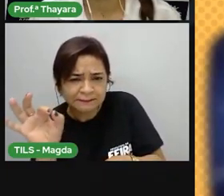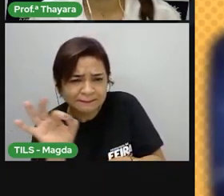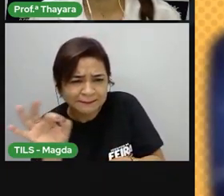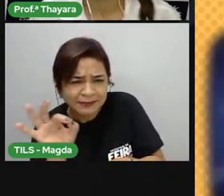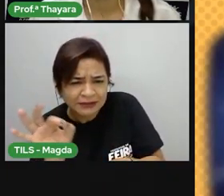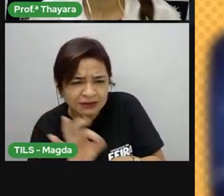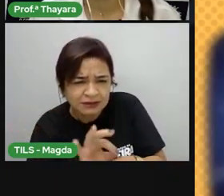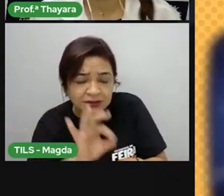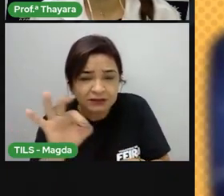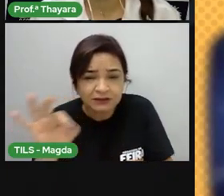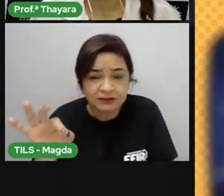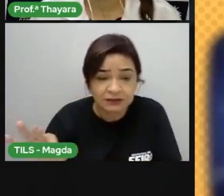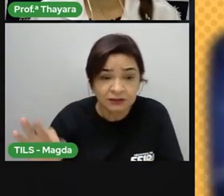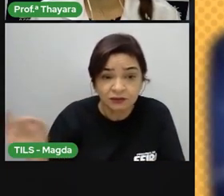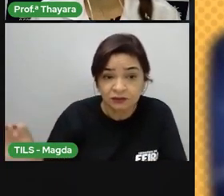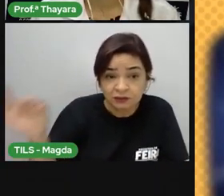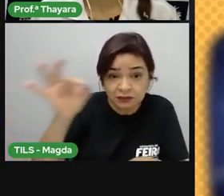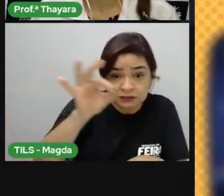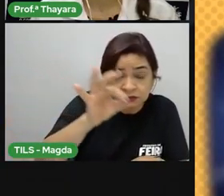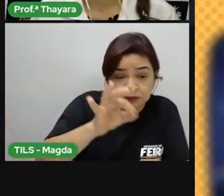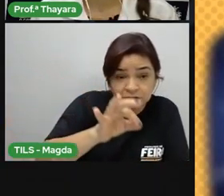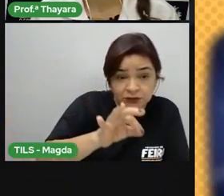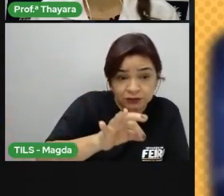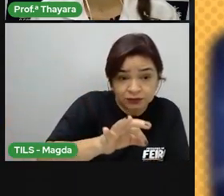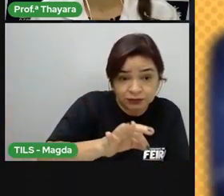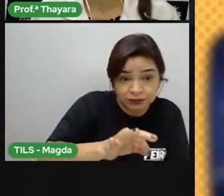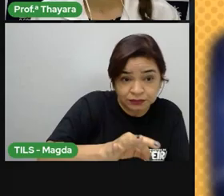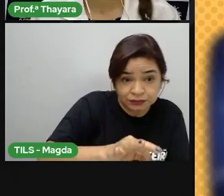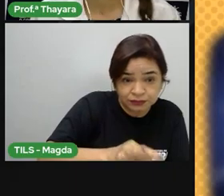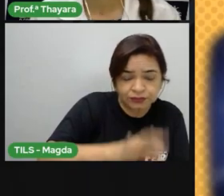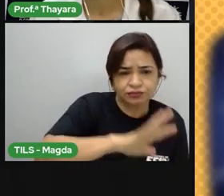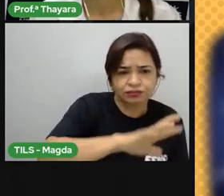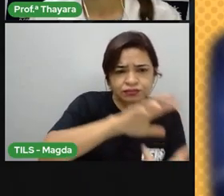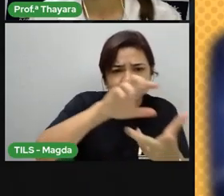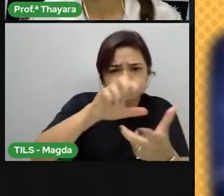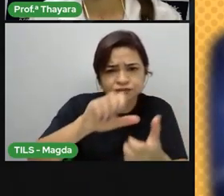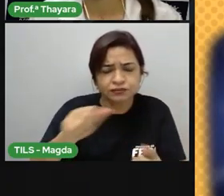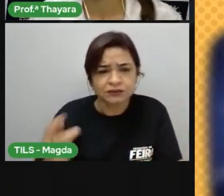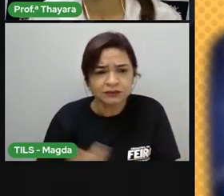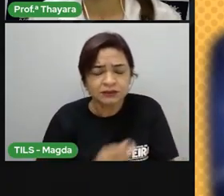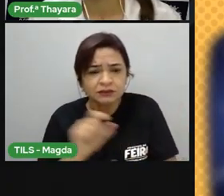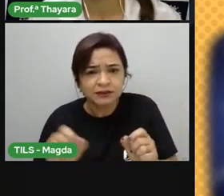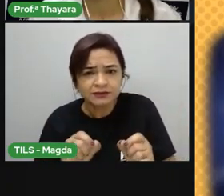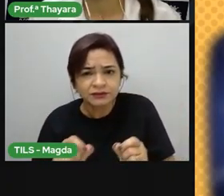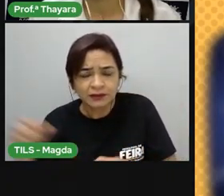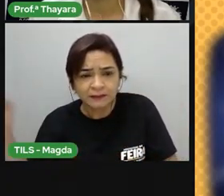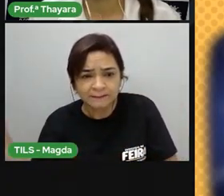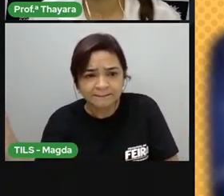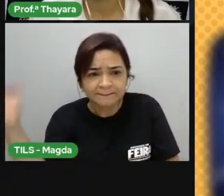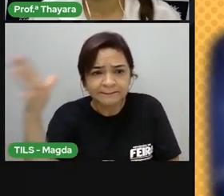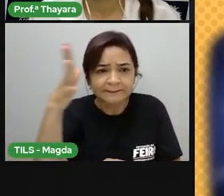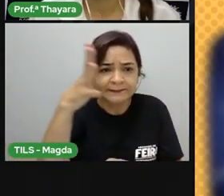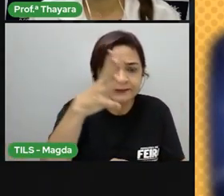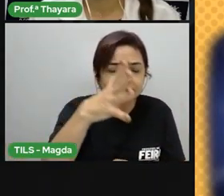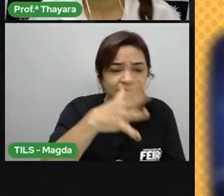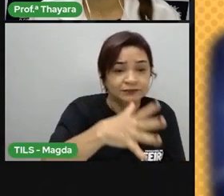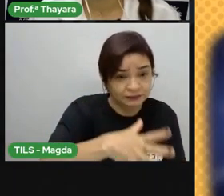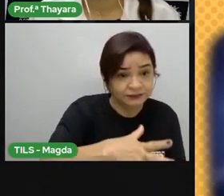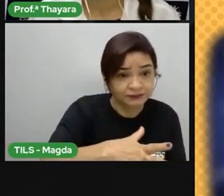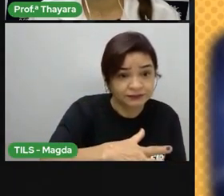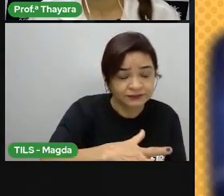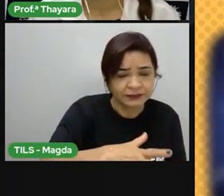Quando atingem a atmosfera da Terra, asteroides e meteoroides provocam um fenômeno luminoso conhecido como meteoro. Eles têm